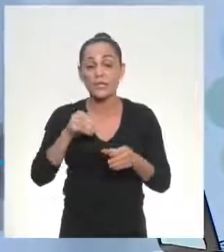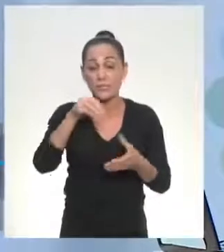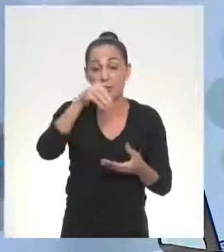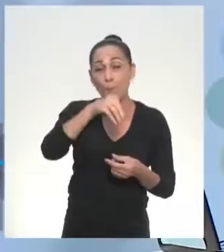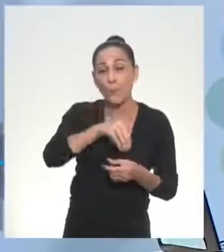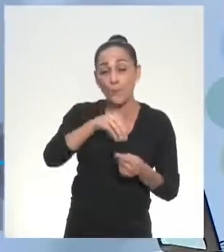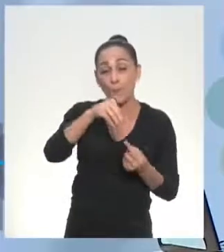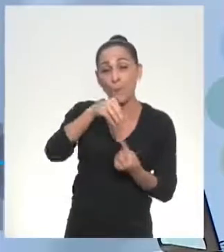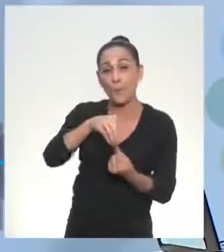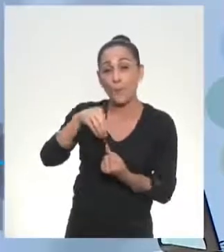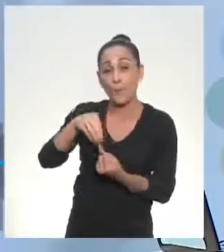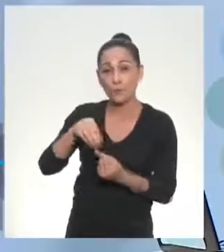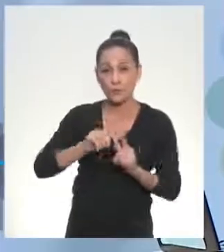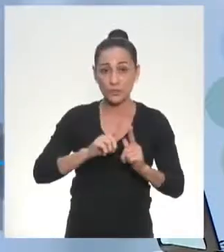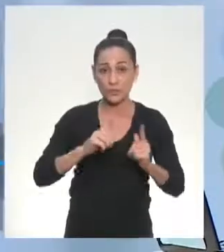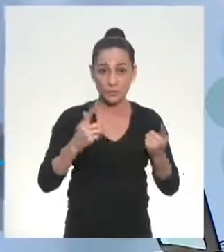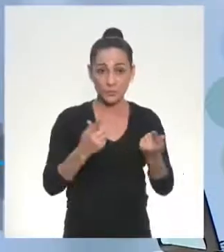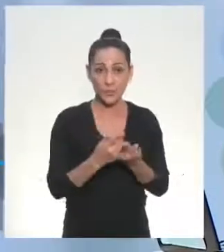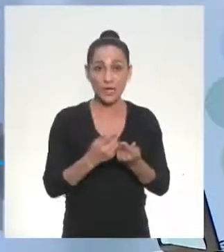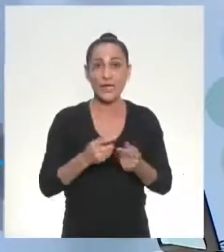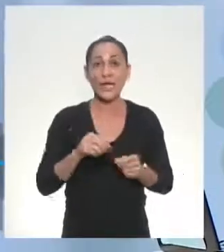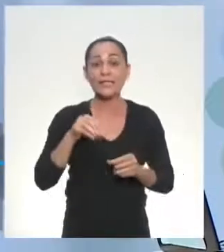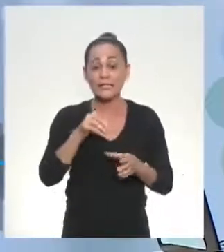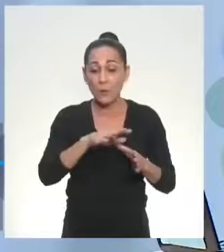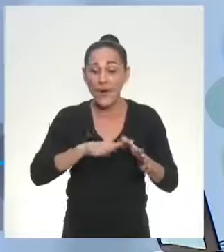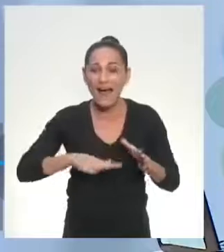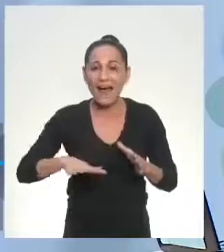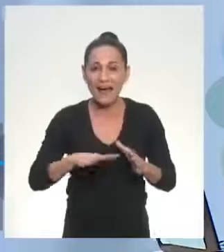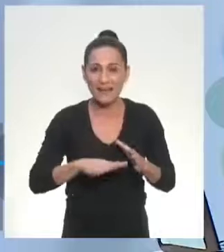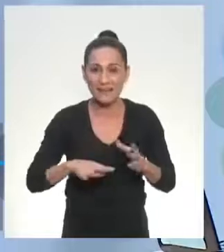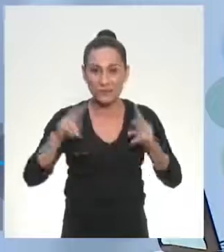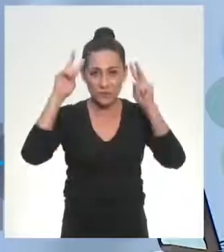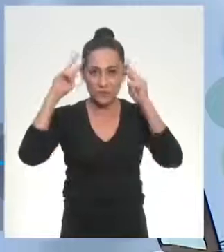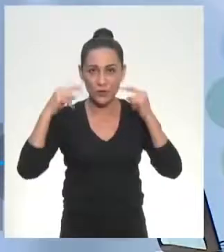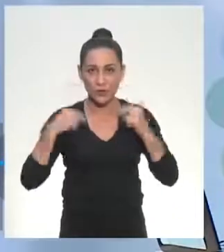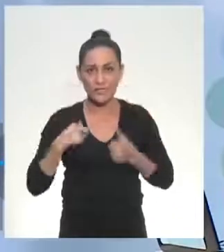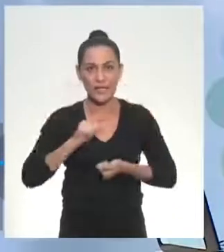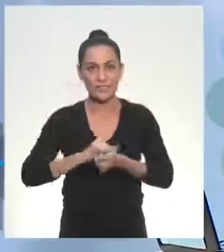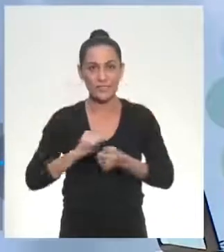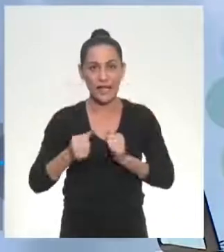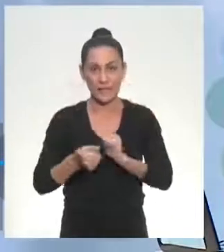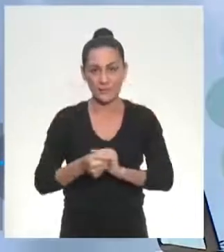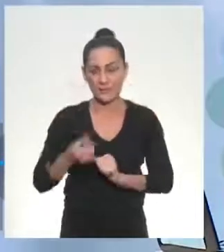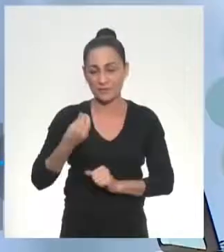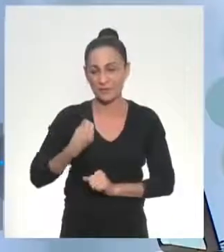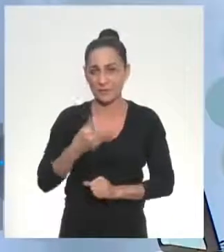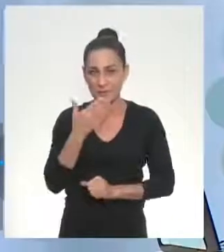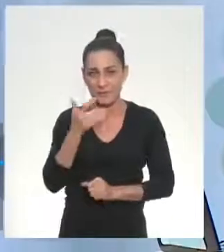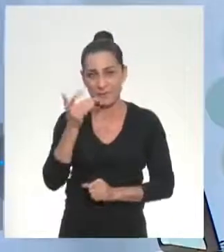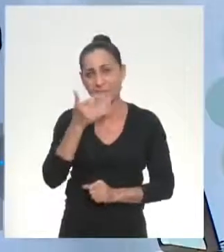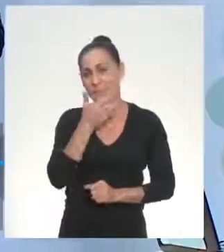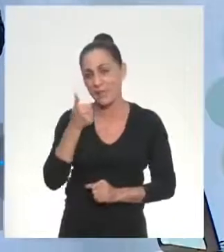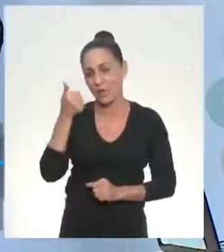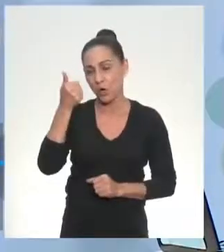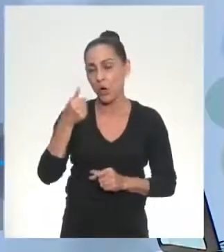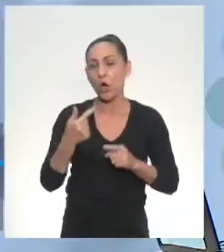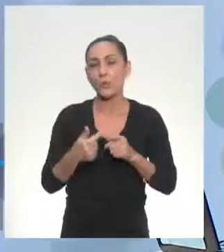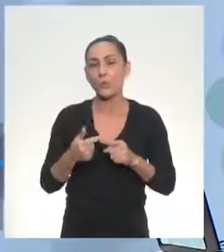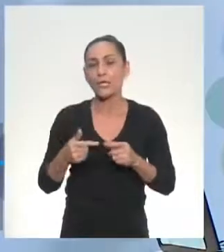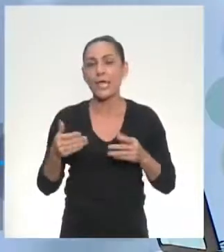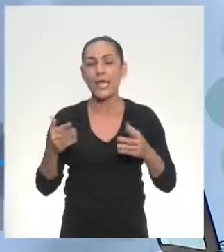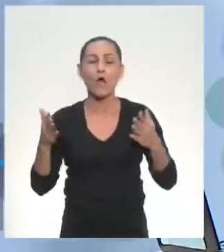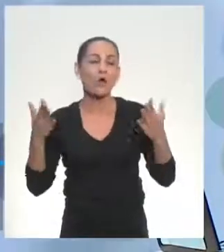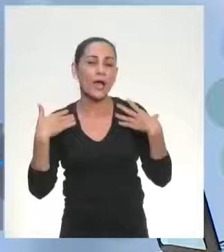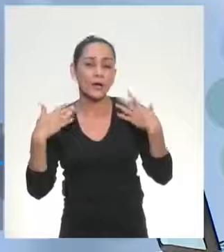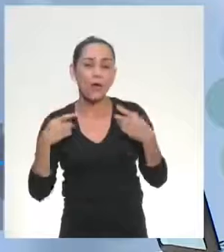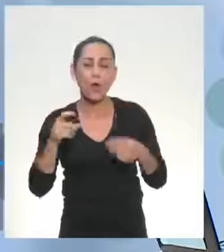que a gente fala na geografia, que são áreas que o ser humano se adapta melhor, principalmente através do clima, do